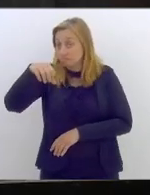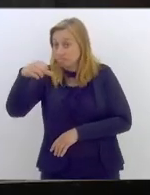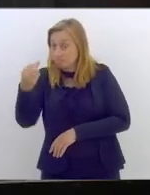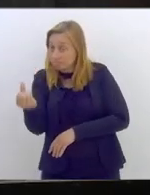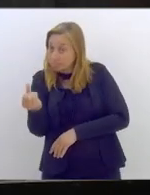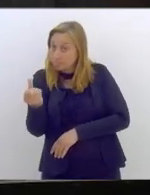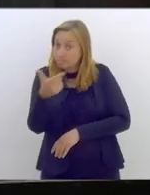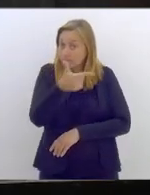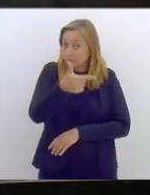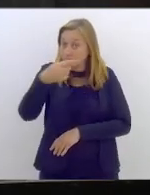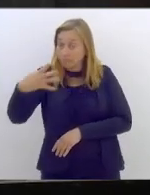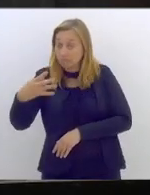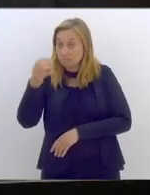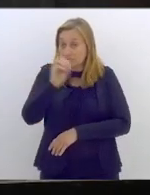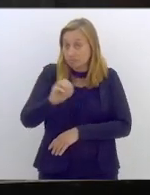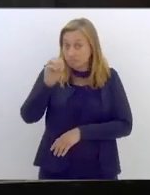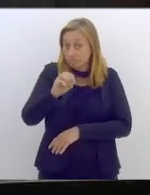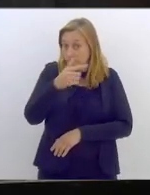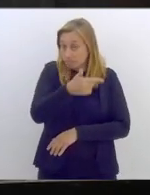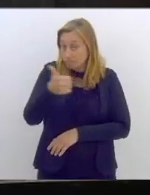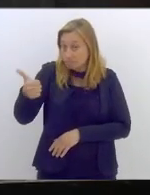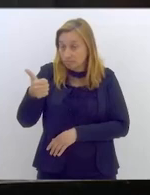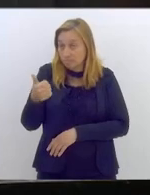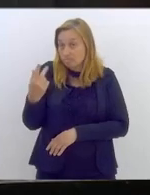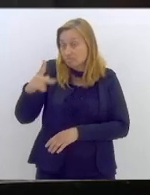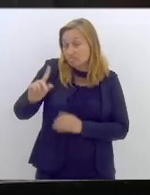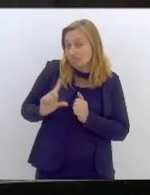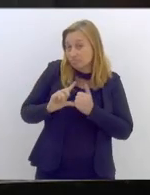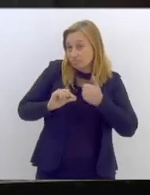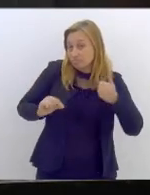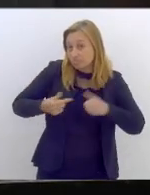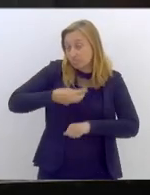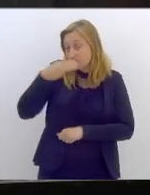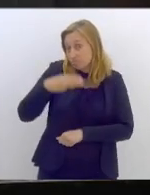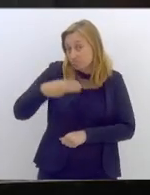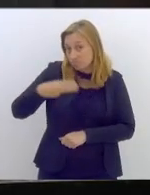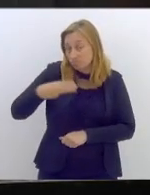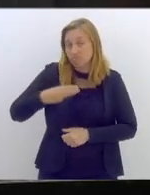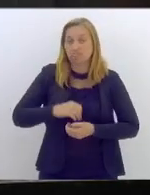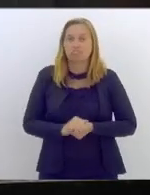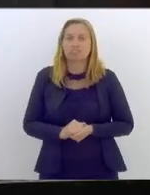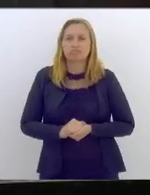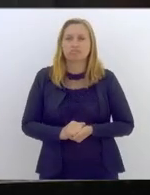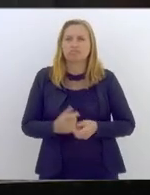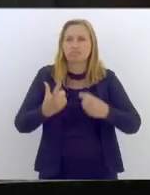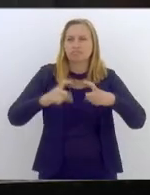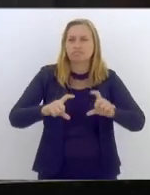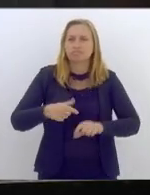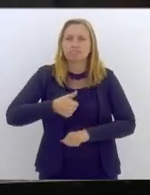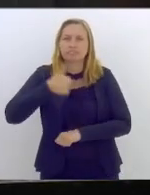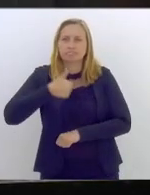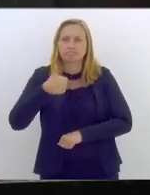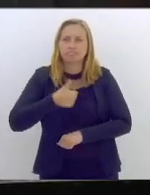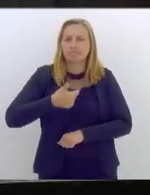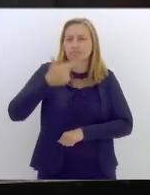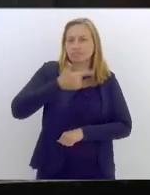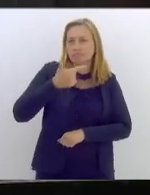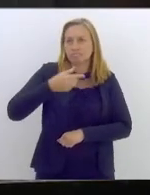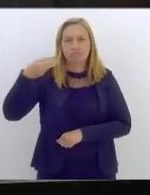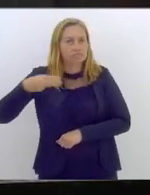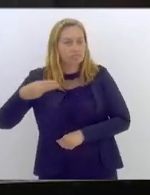14 de outubro de 21, no seu artigo 3º, parágrafos 1º, 2º e